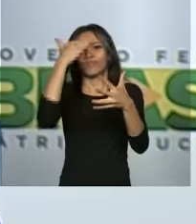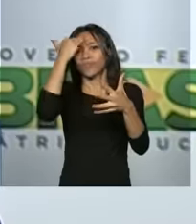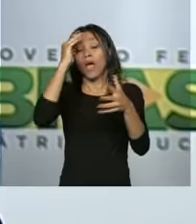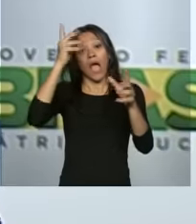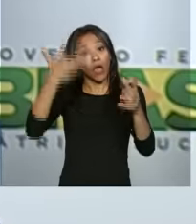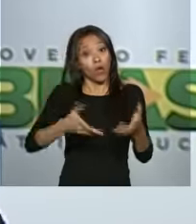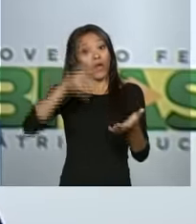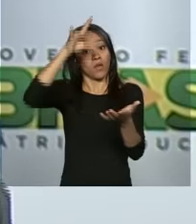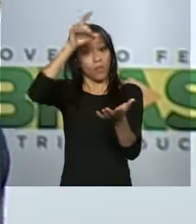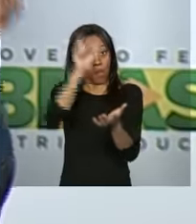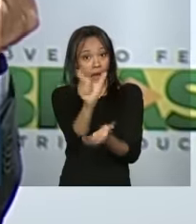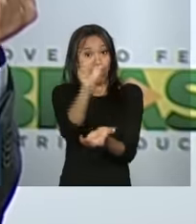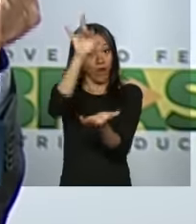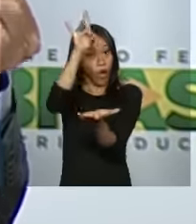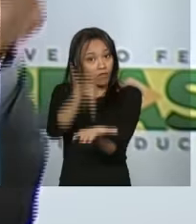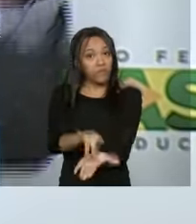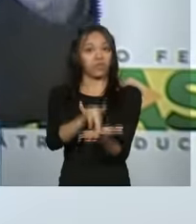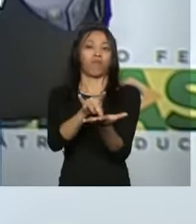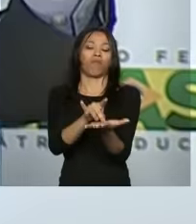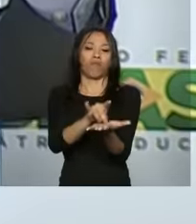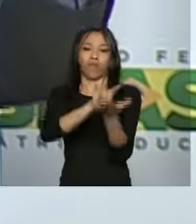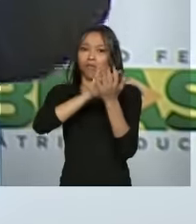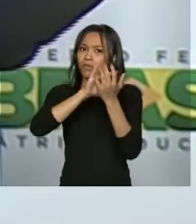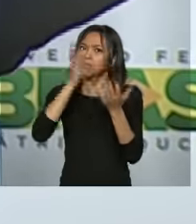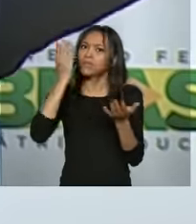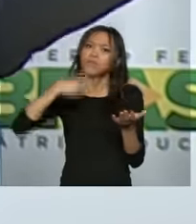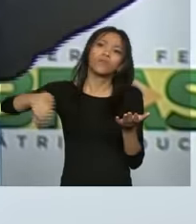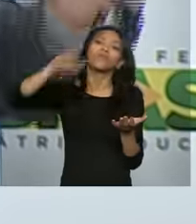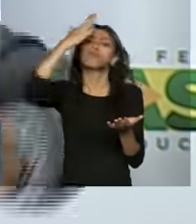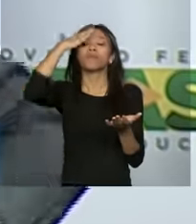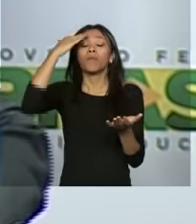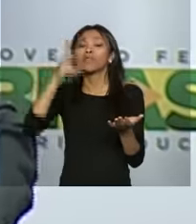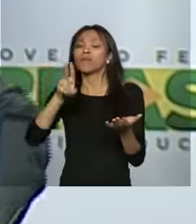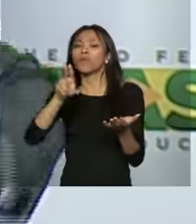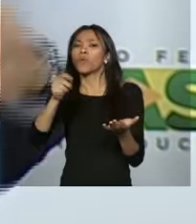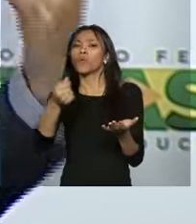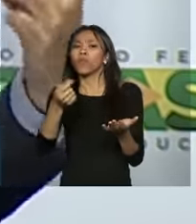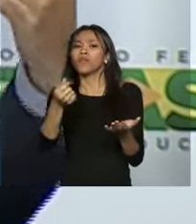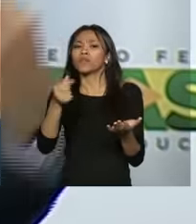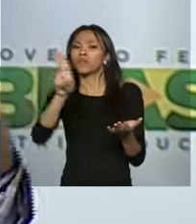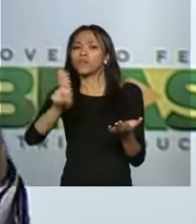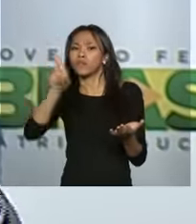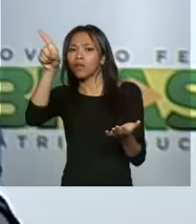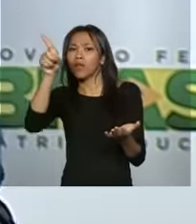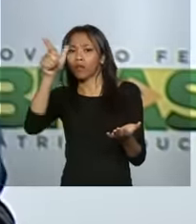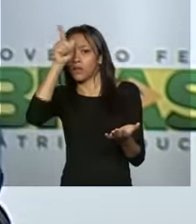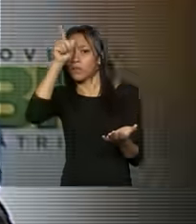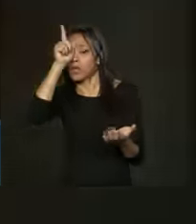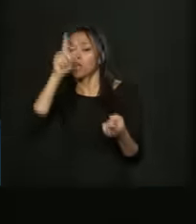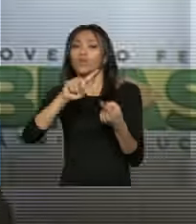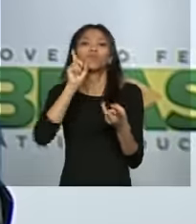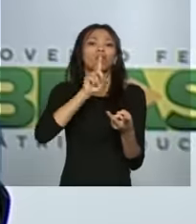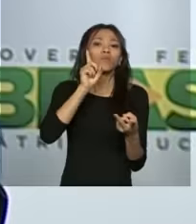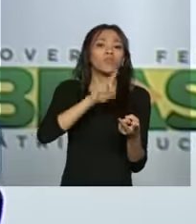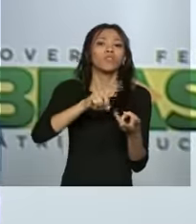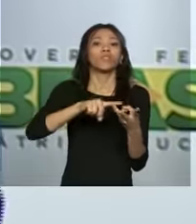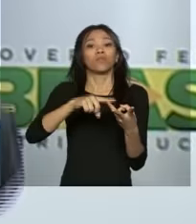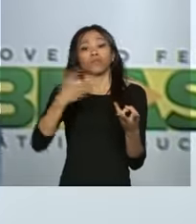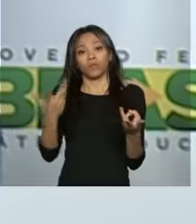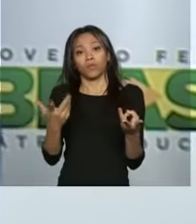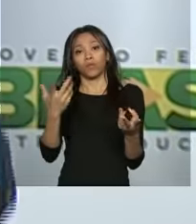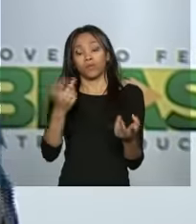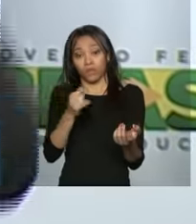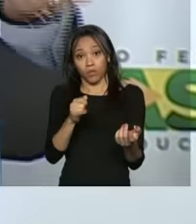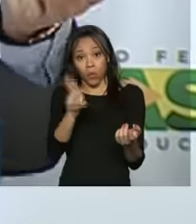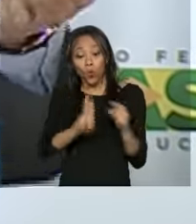internacional então eu quero olhar preço eu consigo comparar com o que tá usando na Alemanha nos Estados Unidos na França etc eu quero usar indicação do